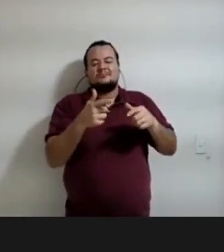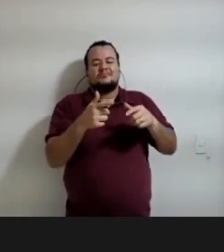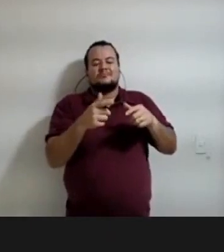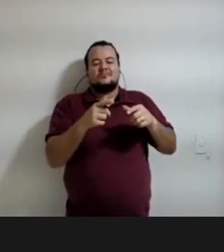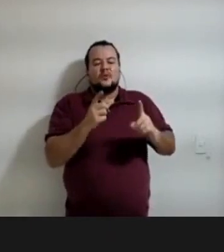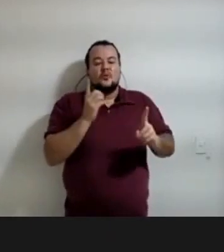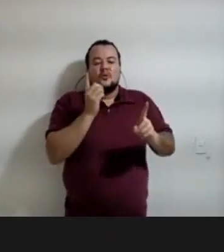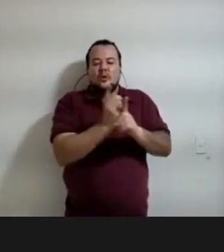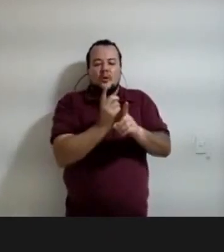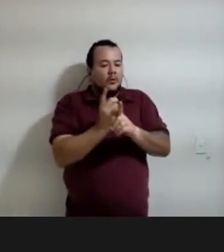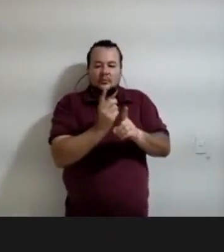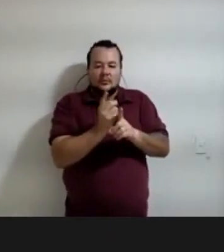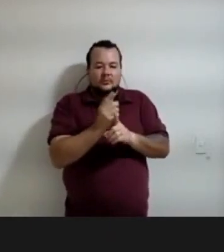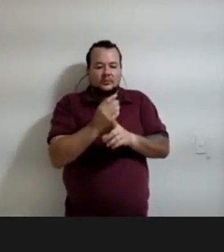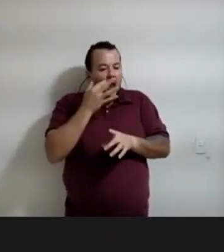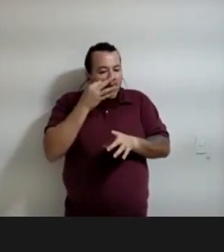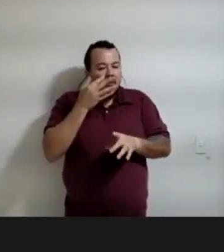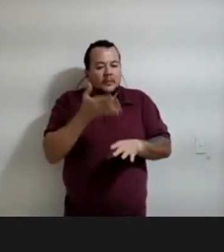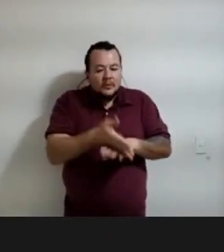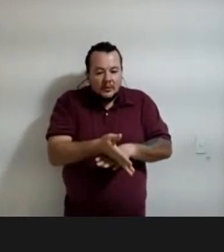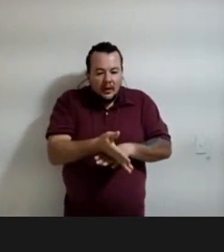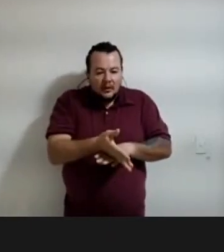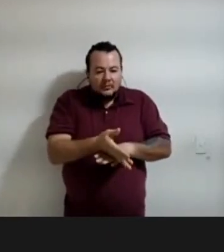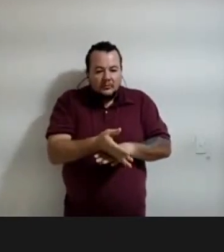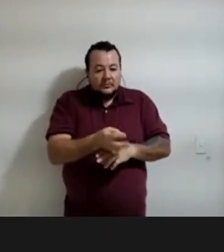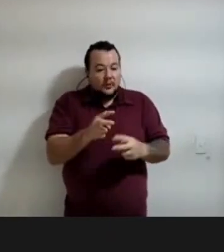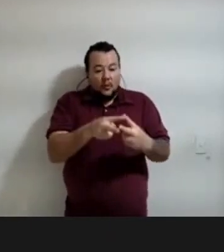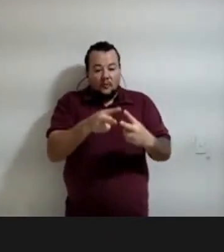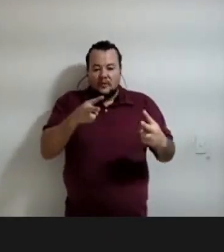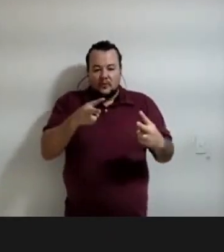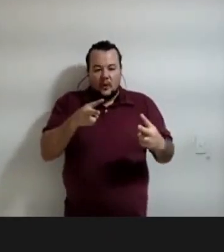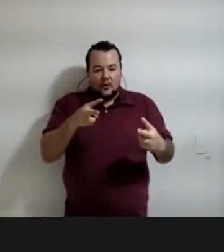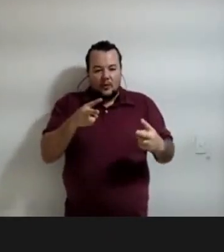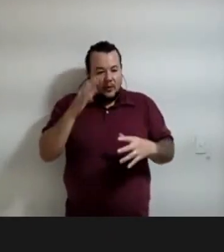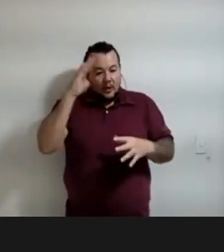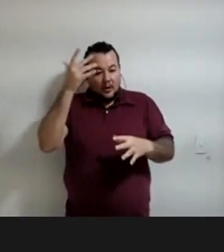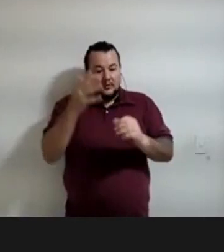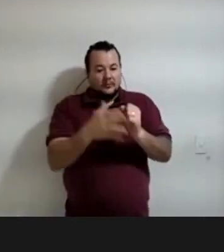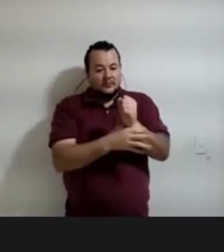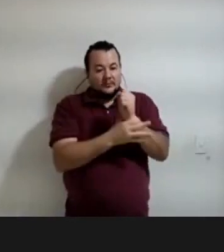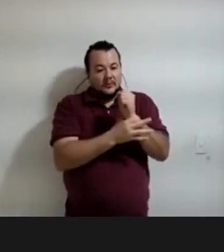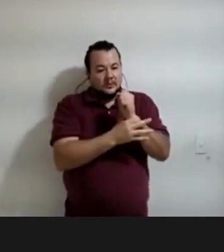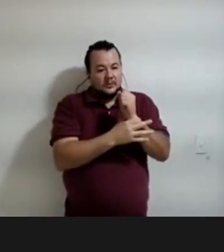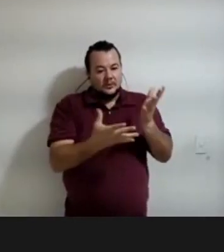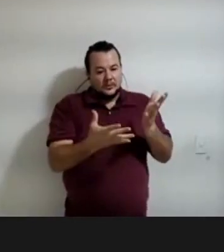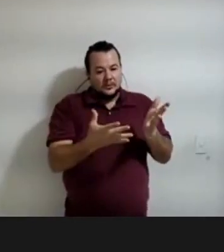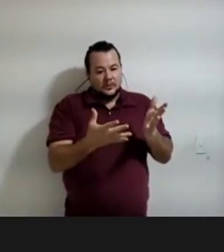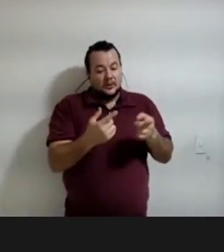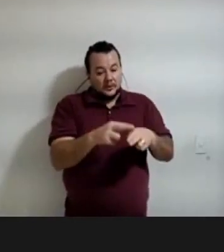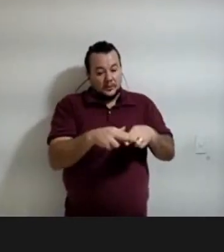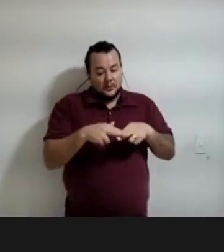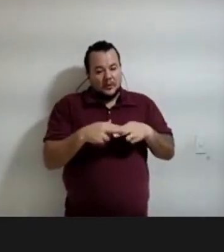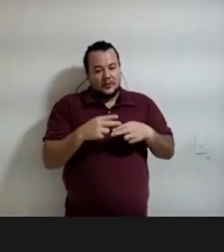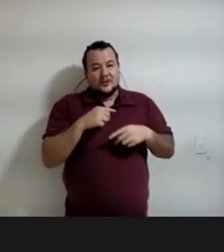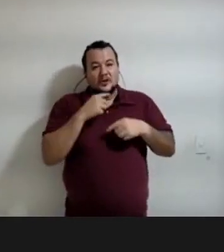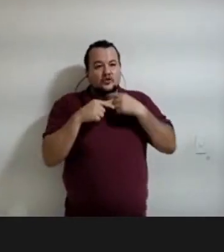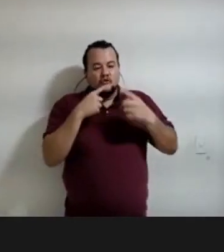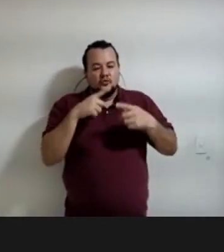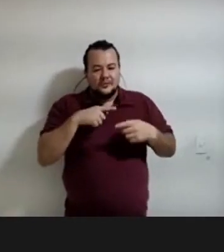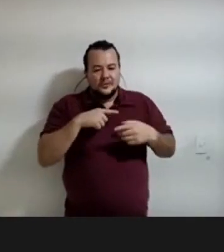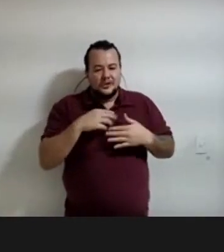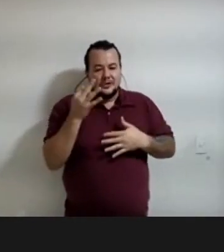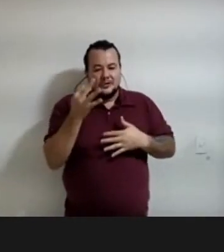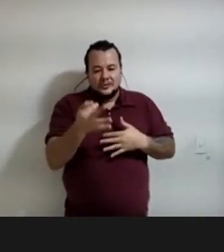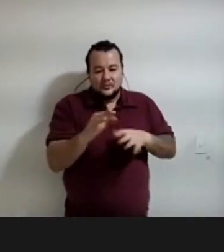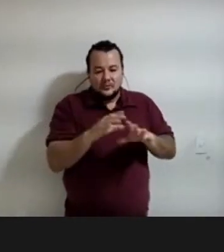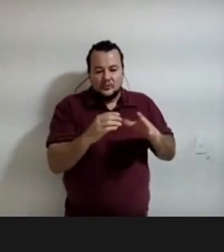virtual seria a nossa única saída segura diante da dimensão das incertezas que se desenhavam em nossa frente. Vocês sabem, um